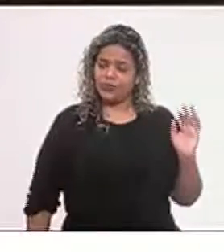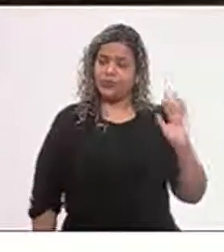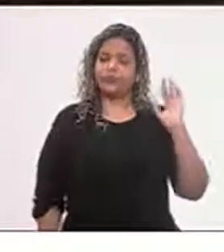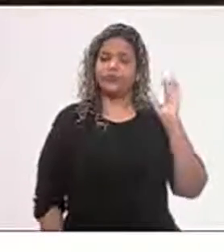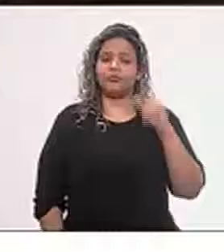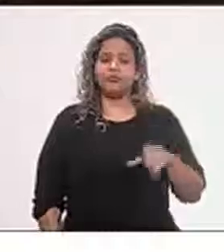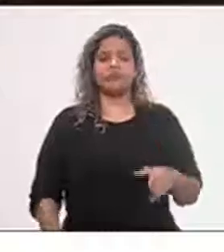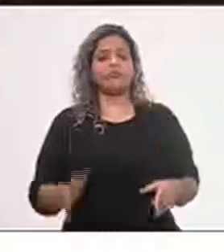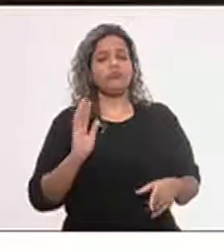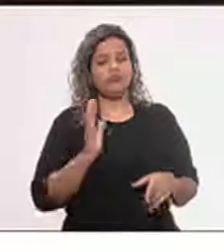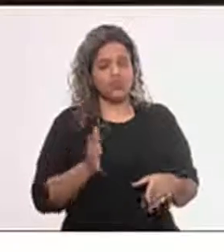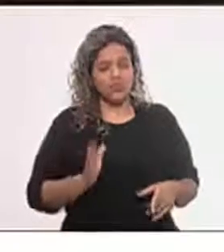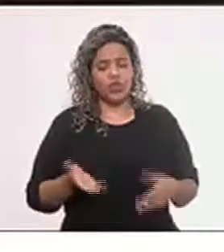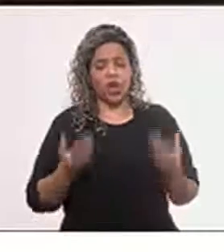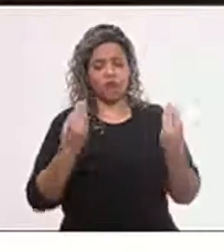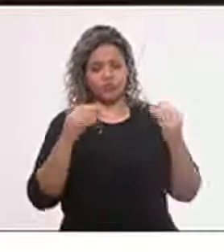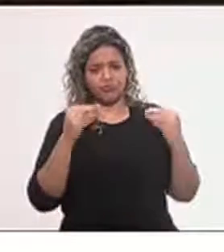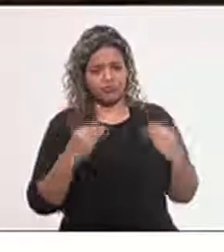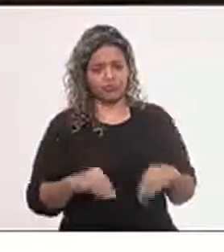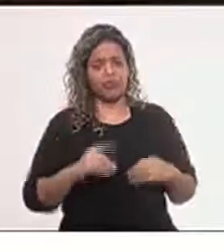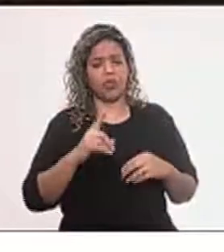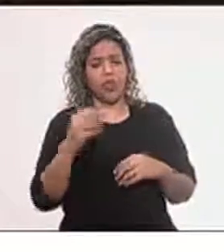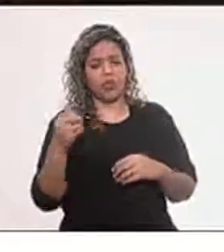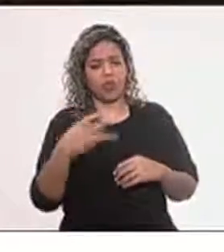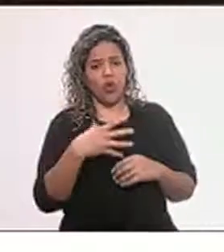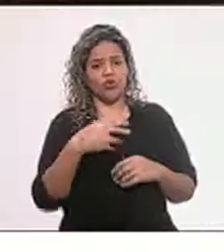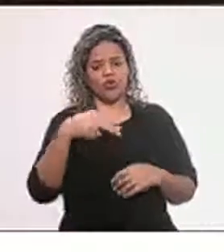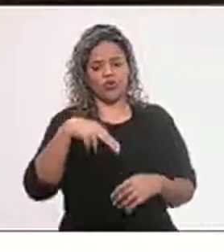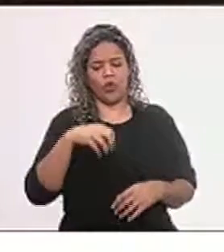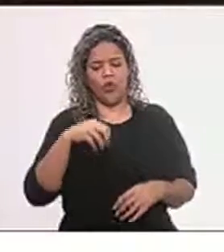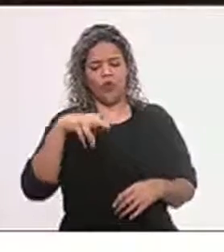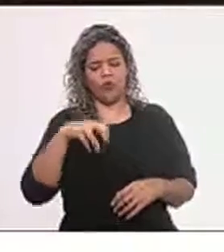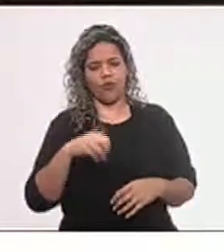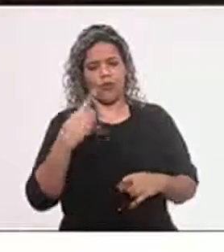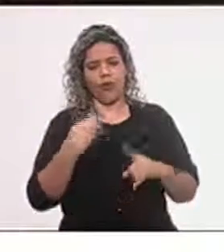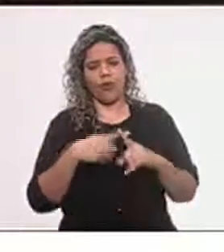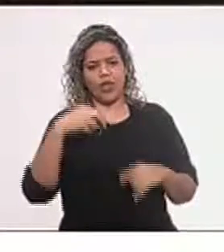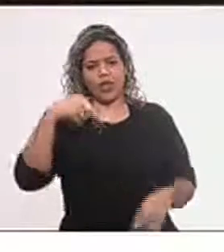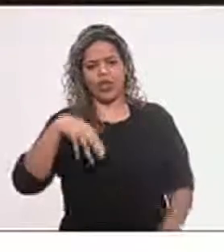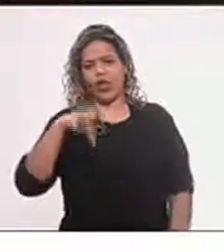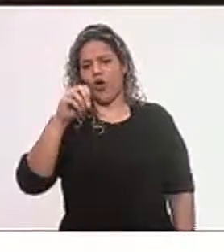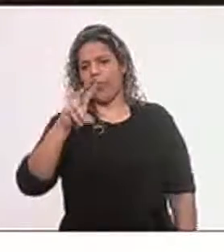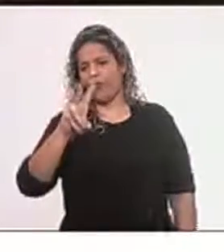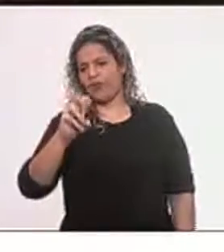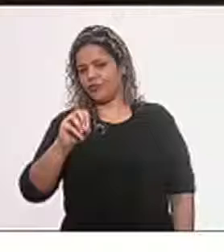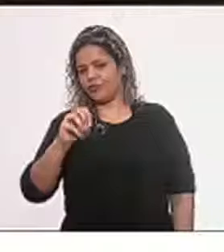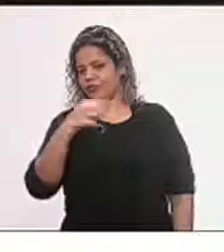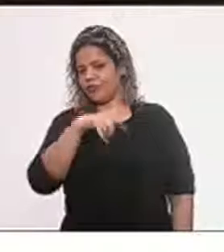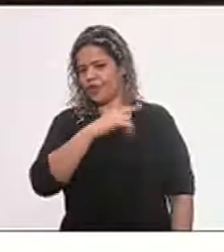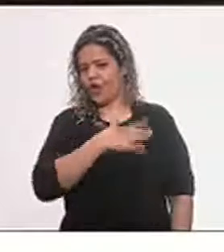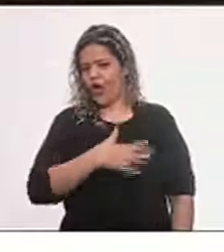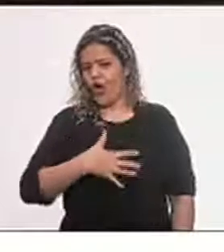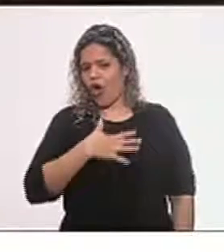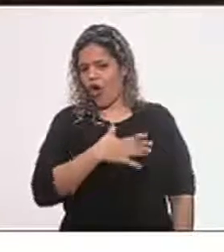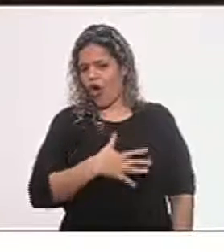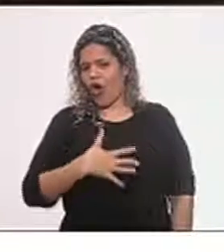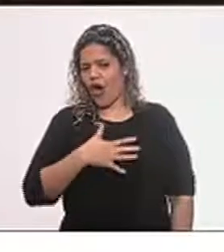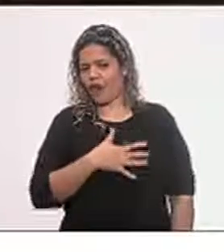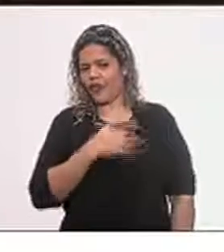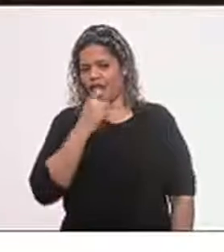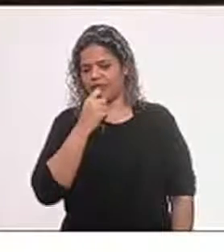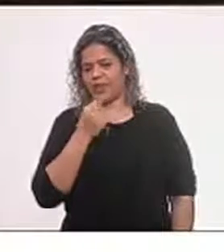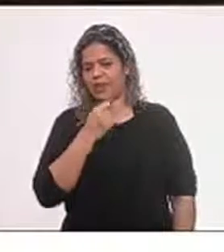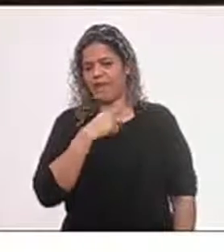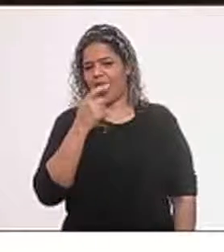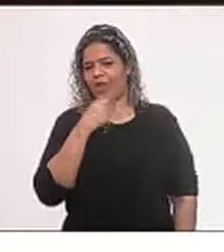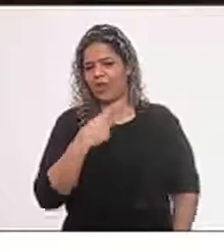está na bancada aí do Novo, porque o Novo, né, e o senhor gosta de fazer essa piada,